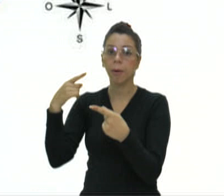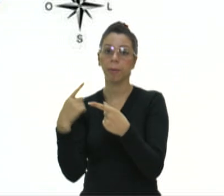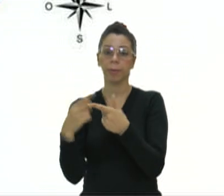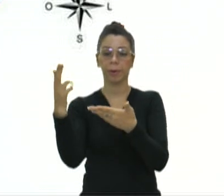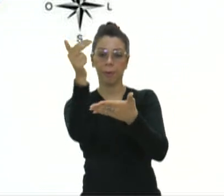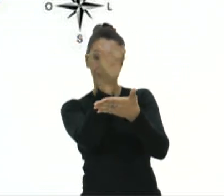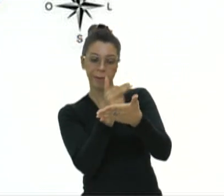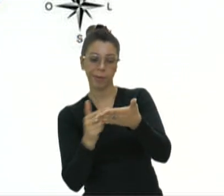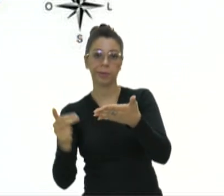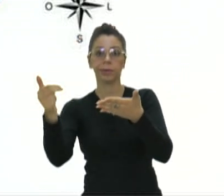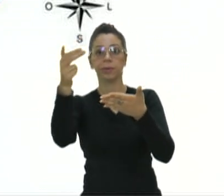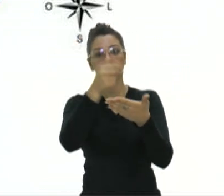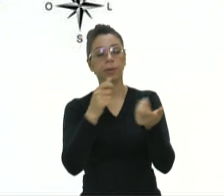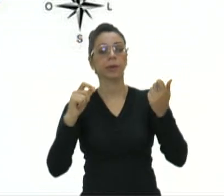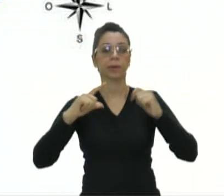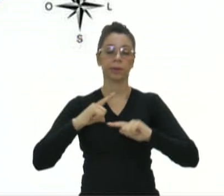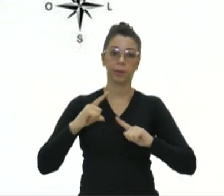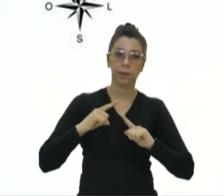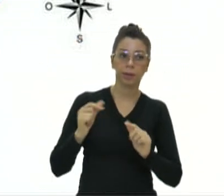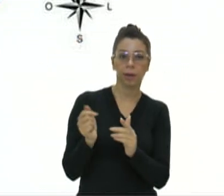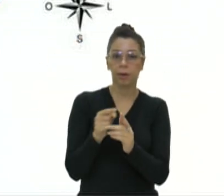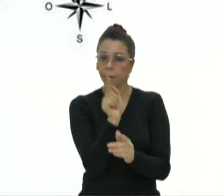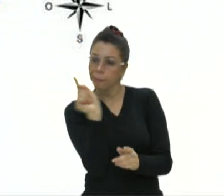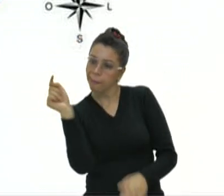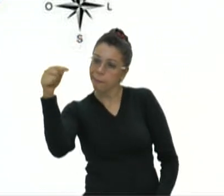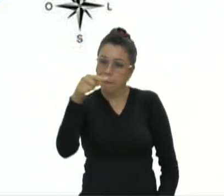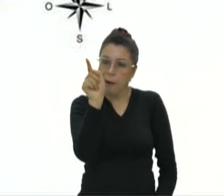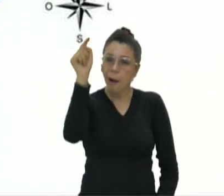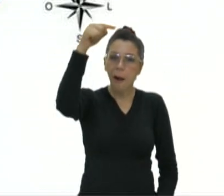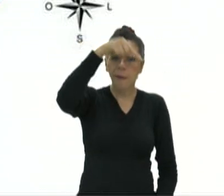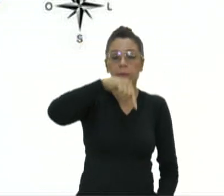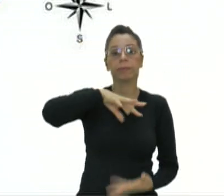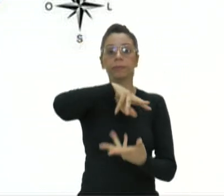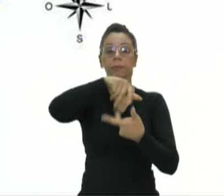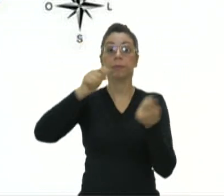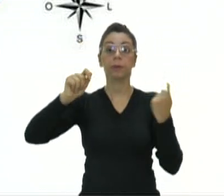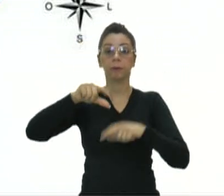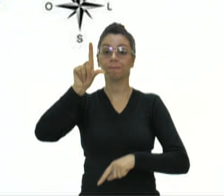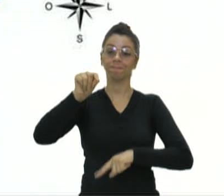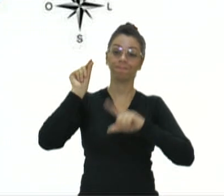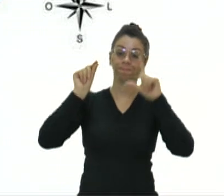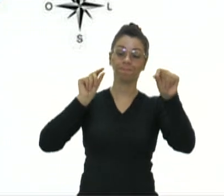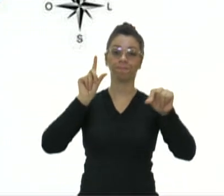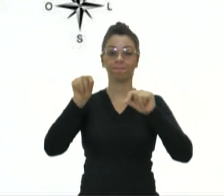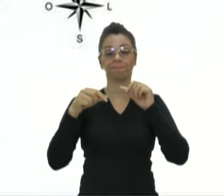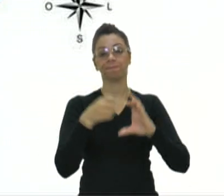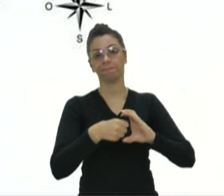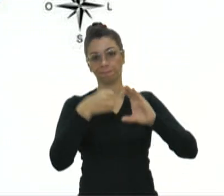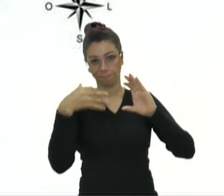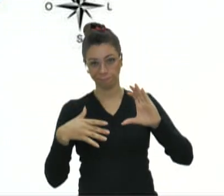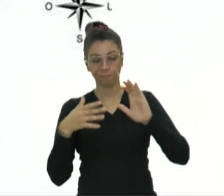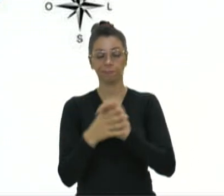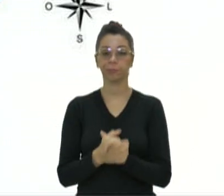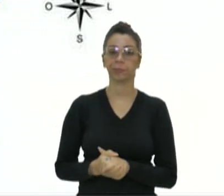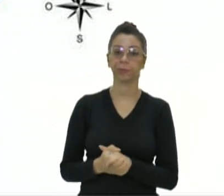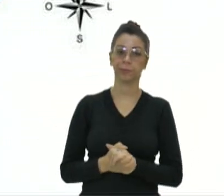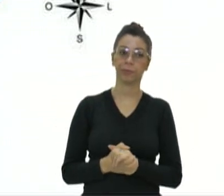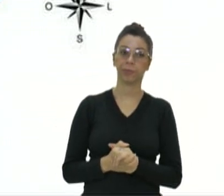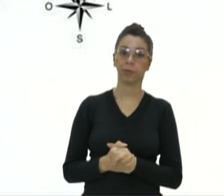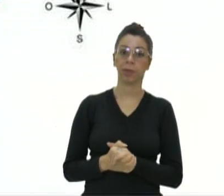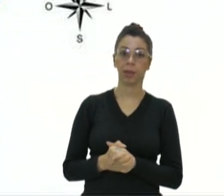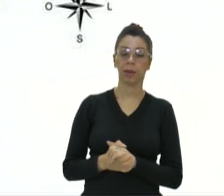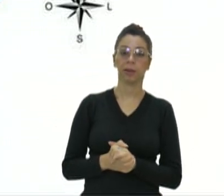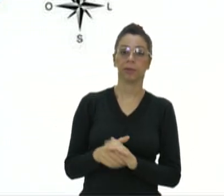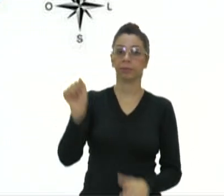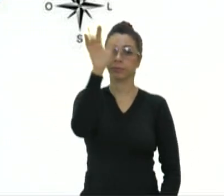desenhar um mapa que tem os contornos mundiais, nós temos que escolher algumas características. Então, normalmente o mapa mundi,